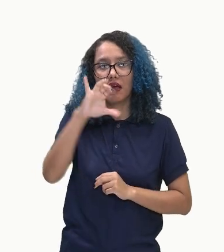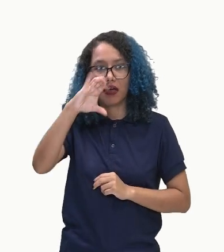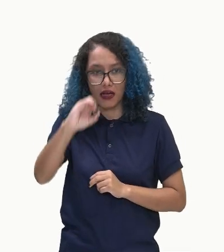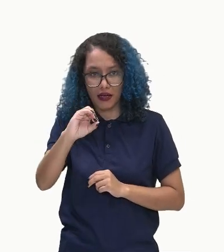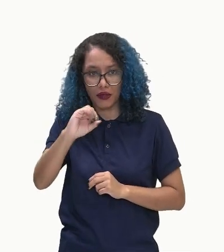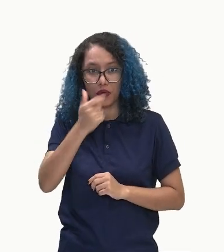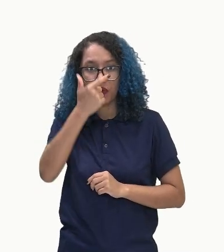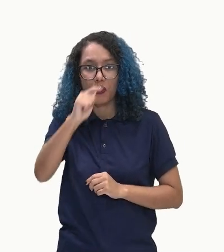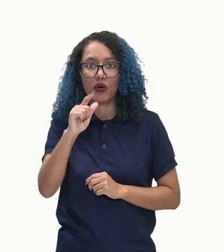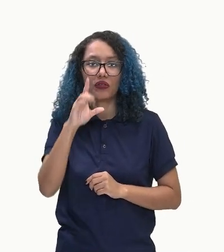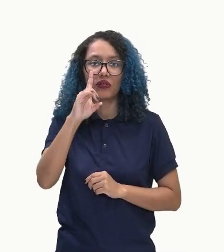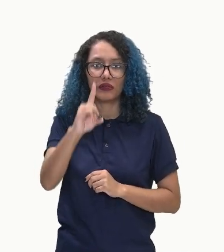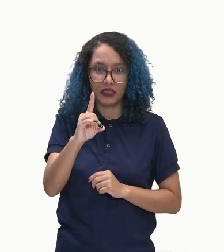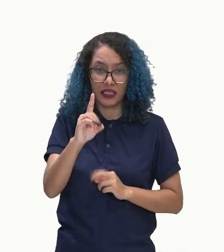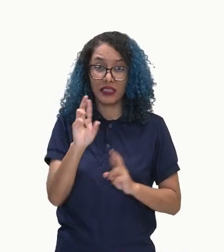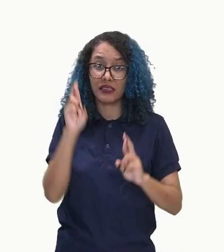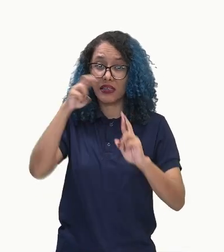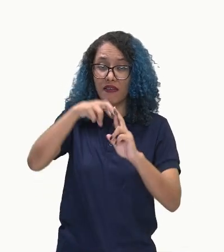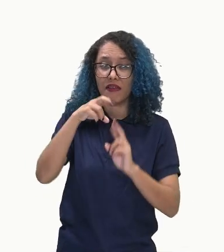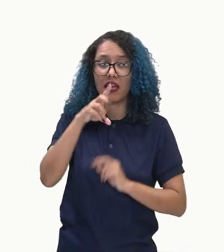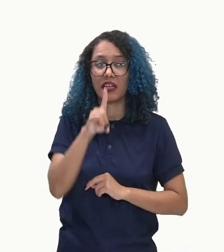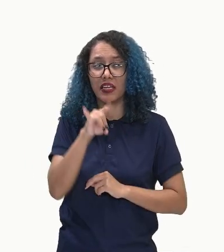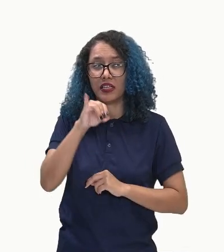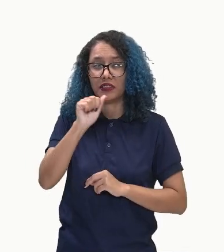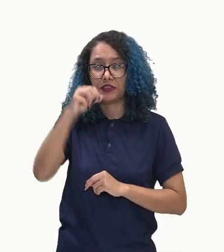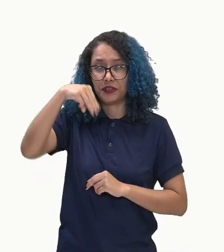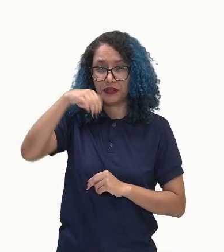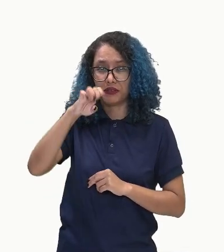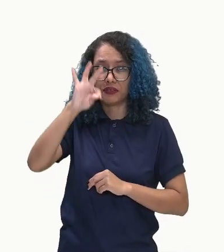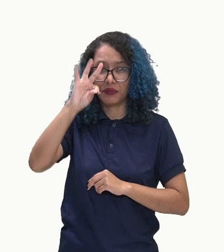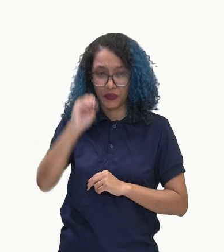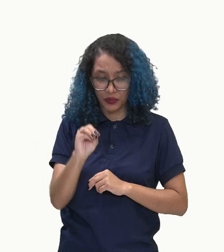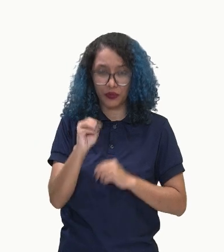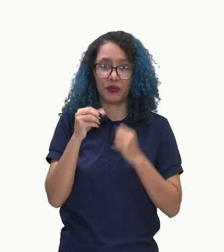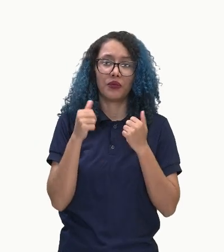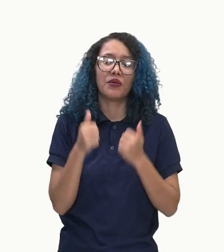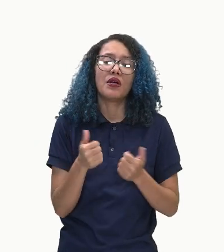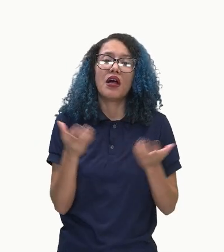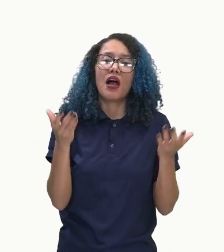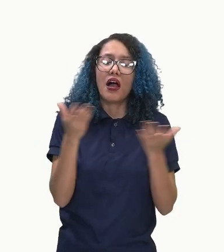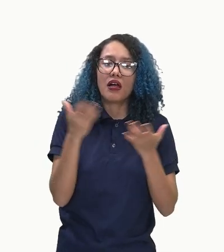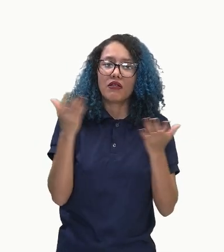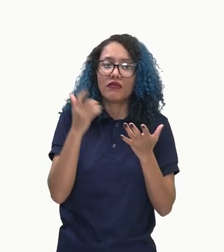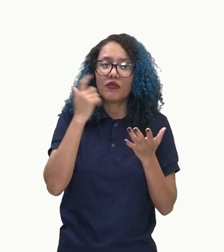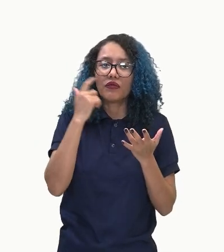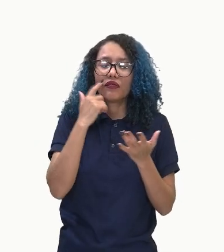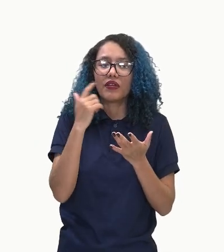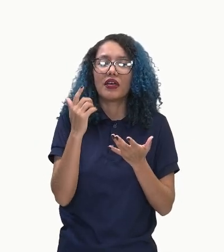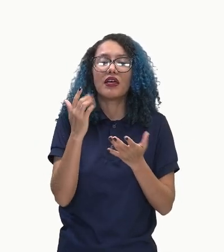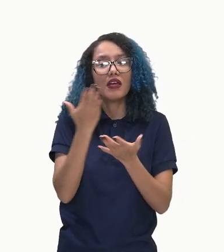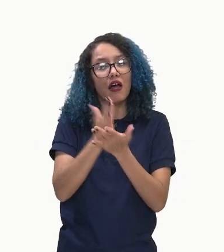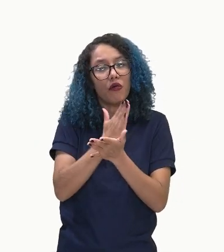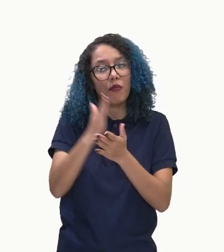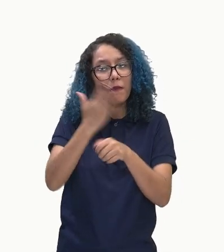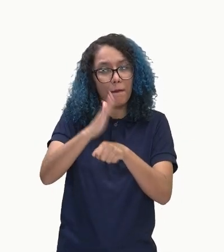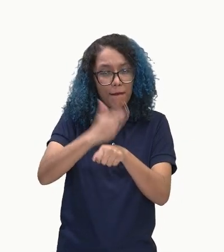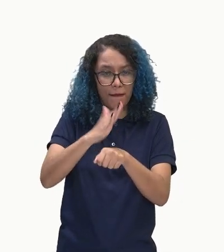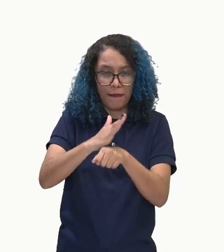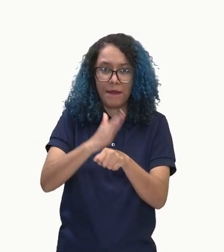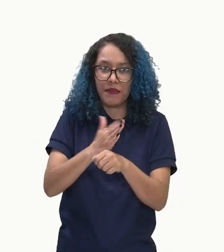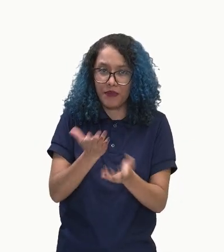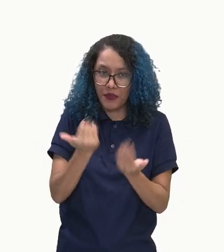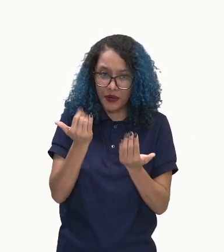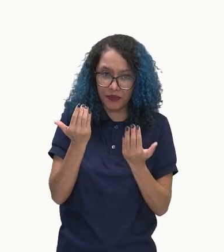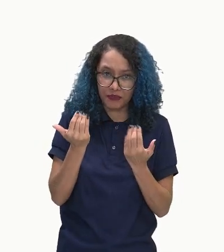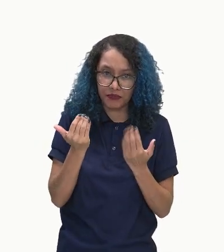nós já conhecemos como seno diâmetro. Tudo bem? Agora a gente vai fazer alguns exercícios, né? Vamos praticar. Vamos aplicar